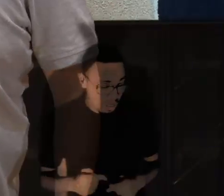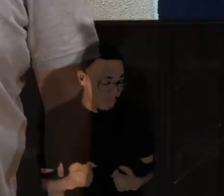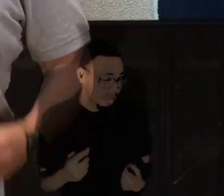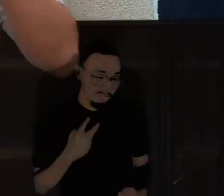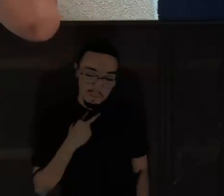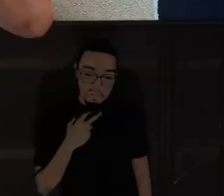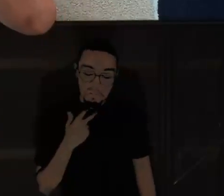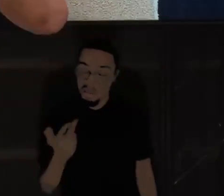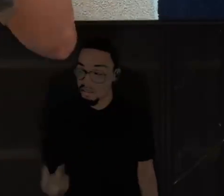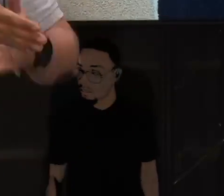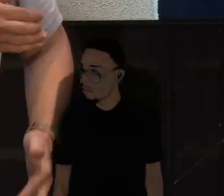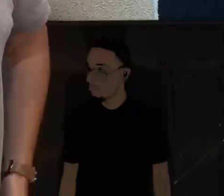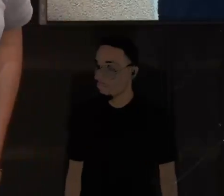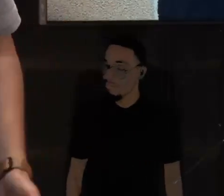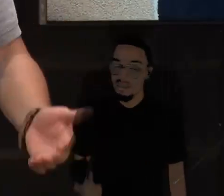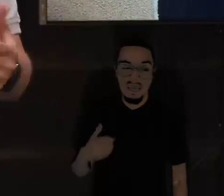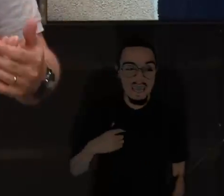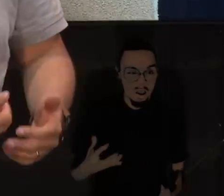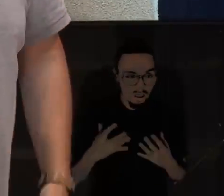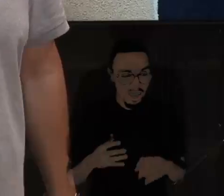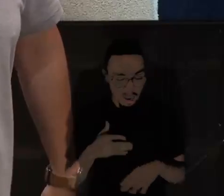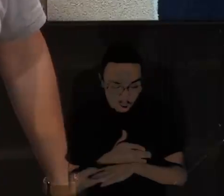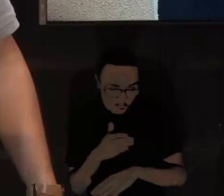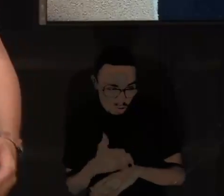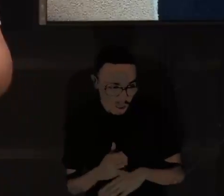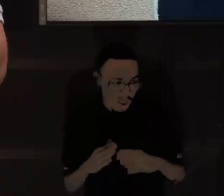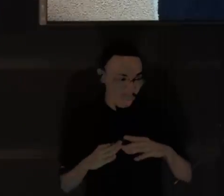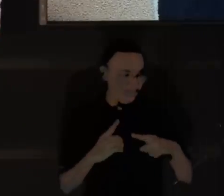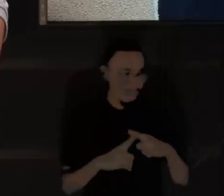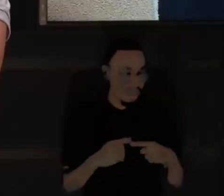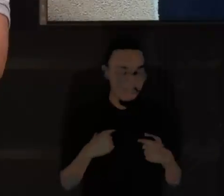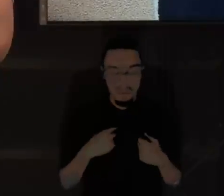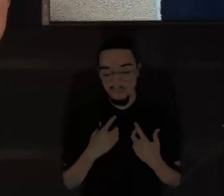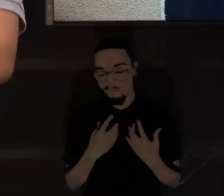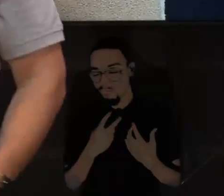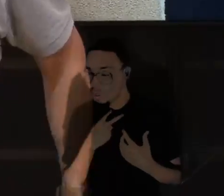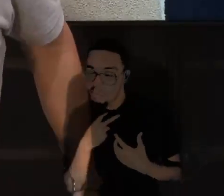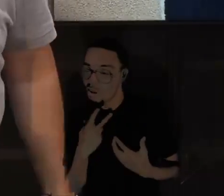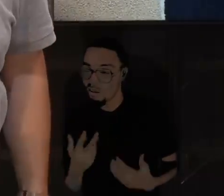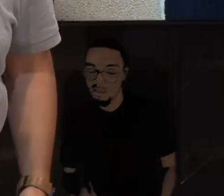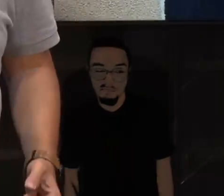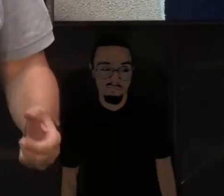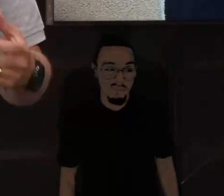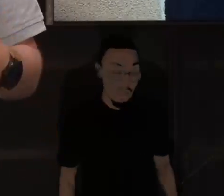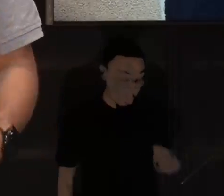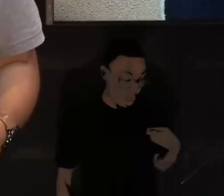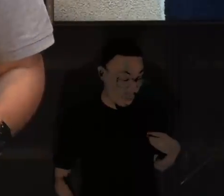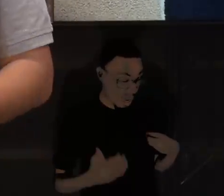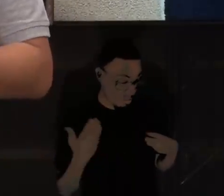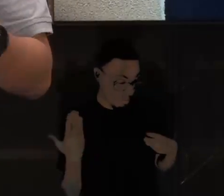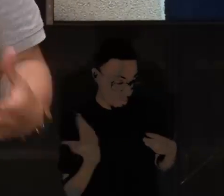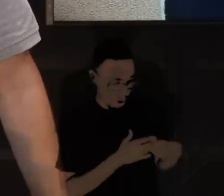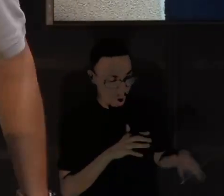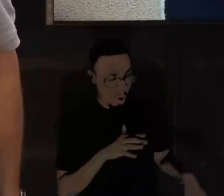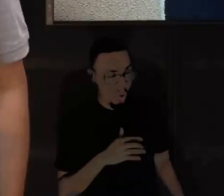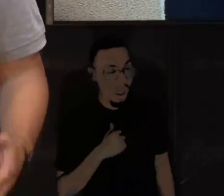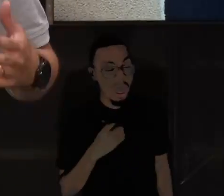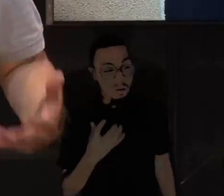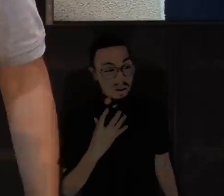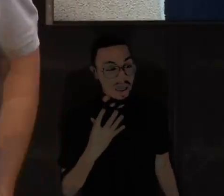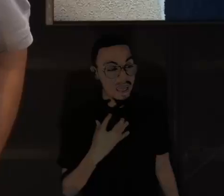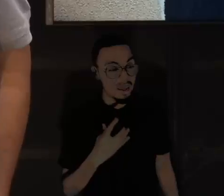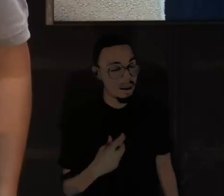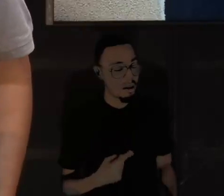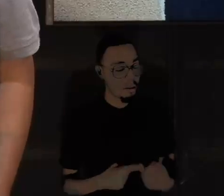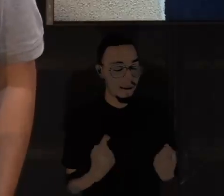posso. Eu quero firmar na casa de Deus, mas eu não posso. Eu quero largar o pecado, mas eu não posso. Eu quero construir um legado, mas